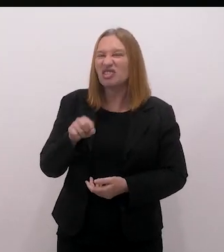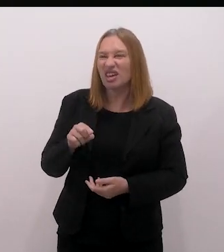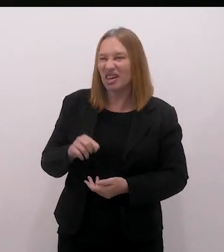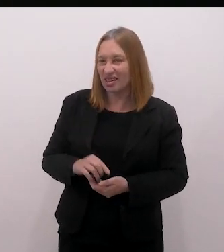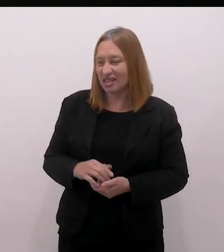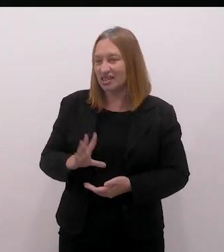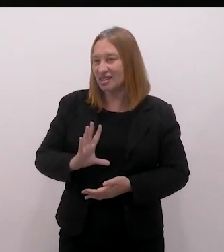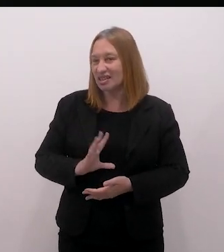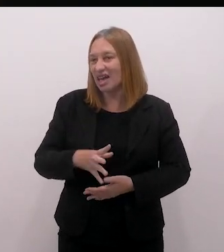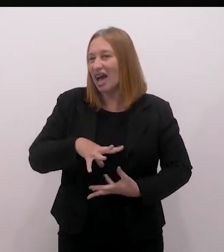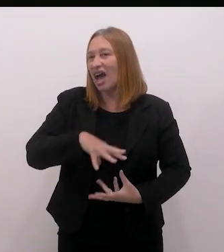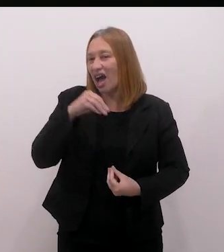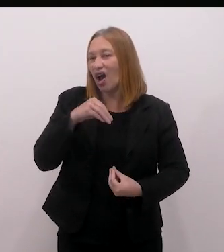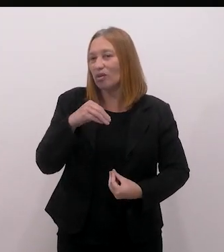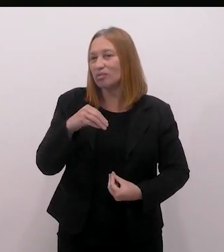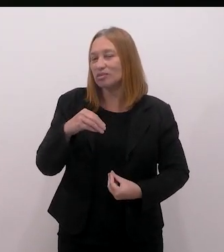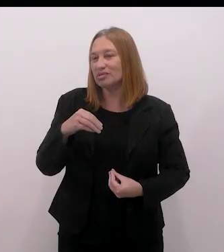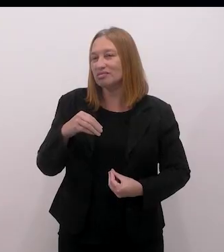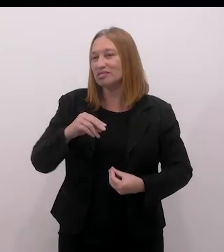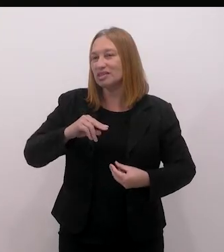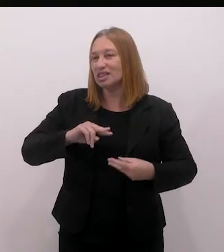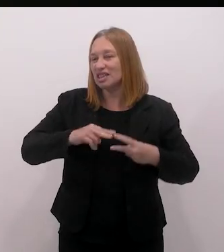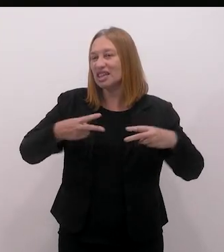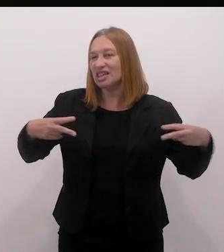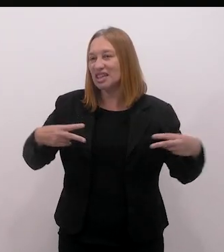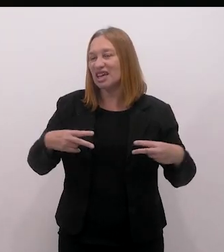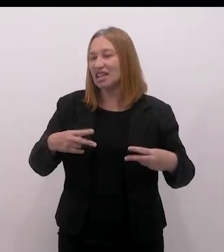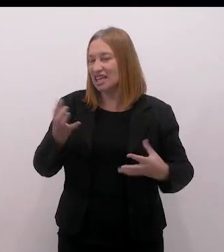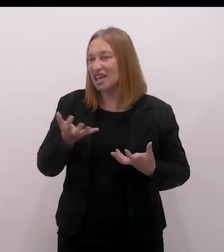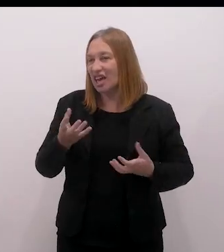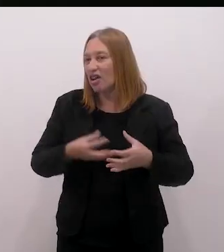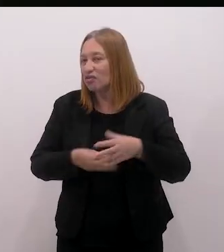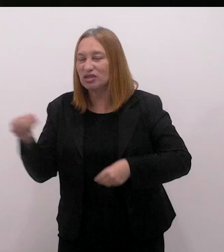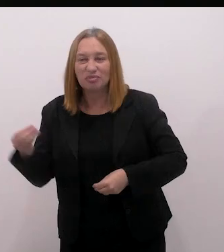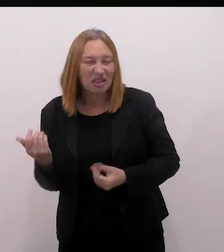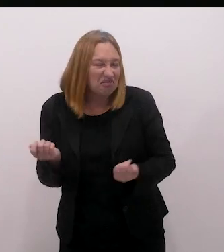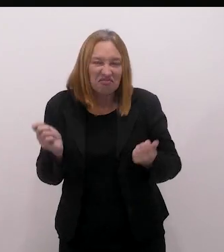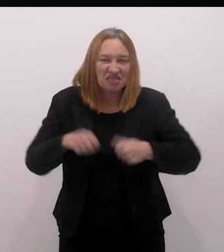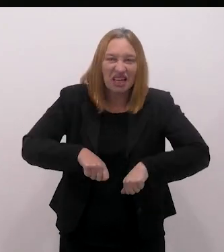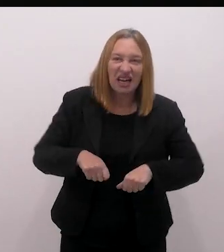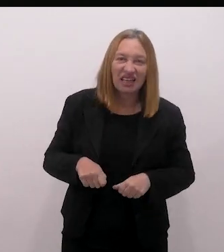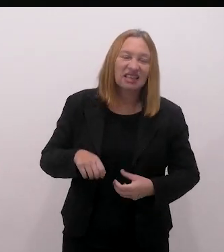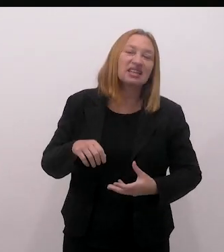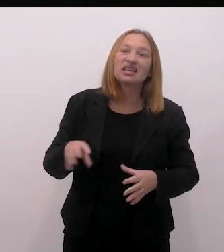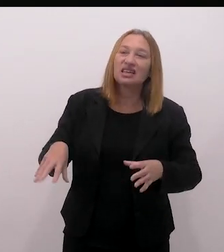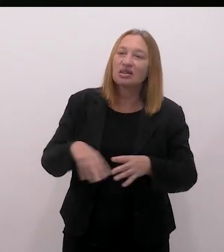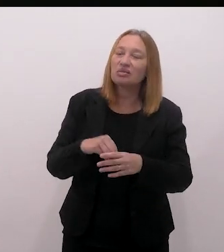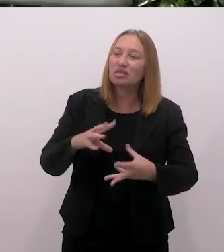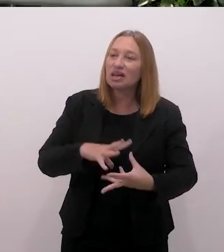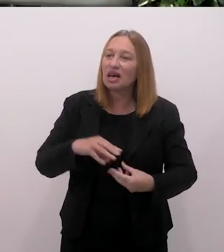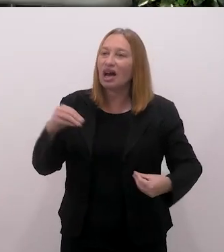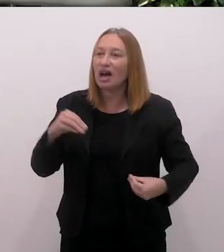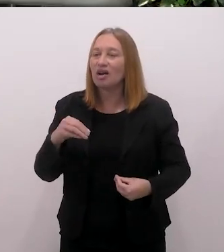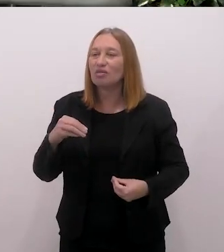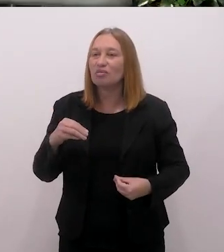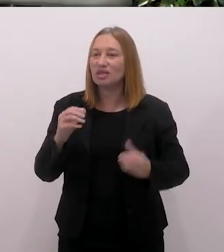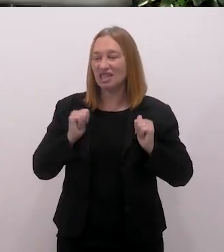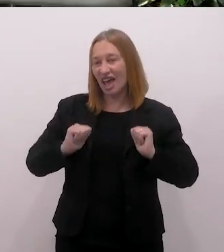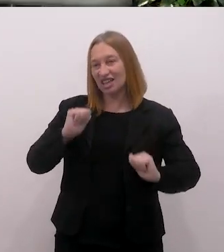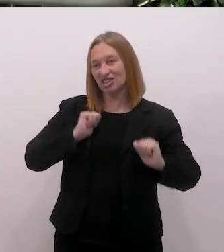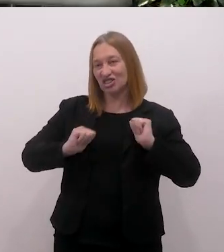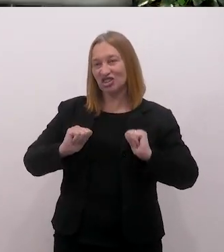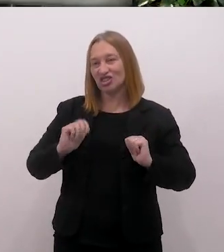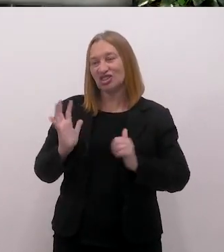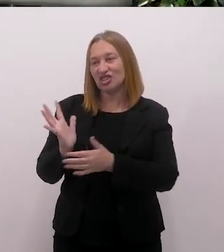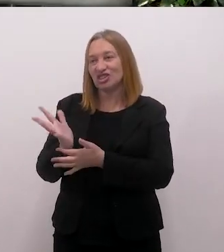acho que é a gente porque tá segue. na alma, né? É. Tá no DNA da pessoa. É. A gente quer fugir daquilo, mas não dá. Tá na alma da gente, né? É. Ainda mais a alma